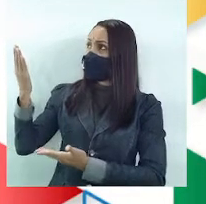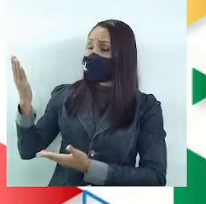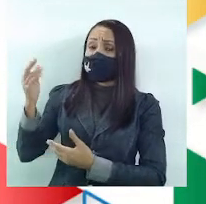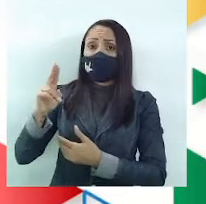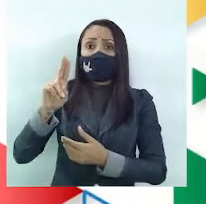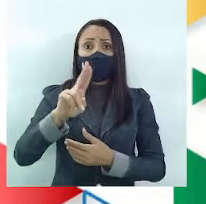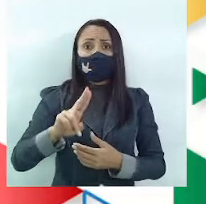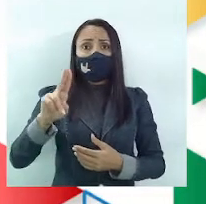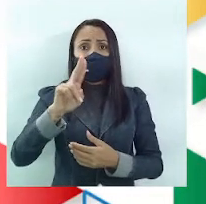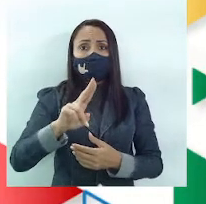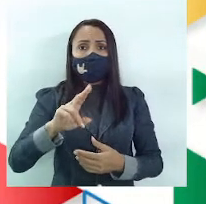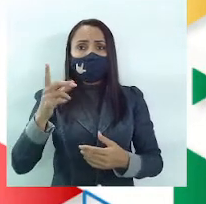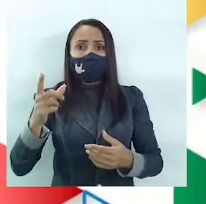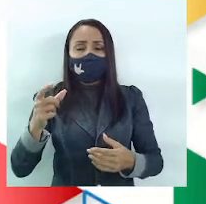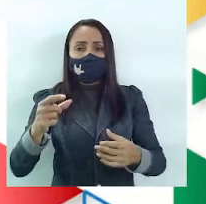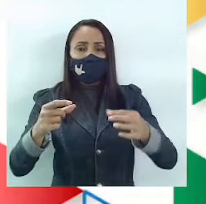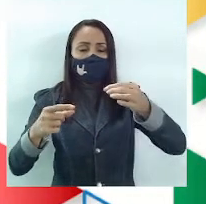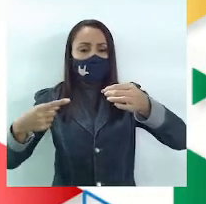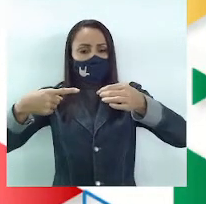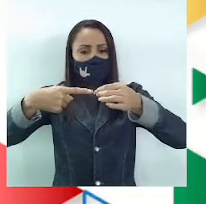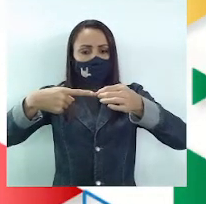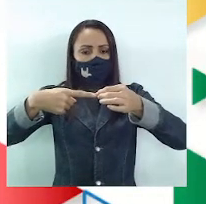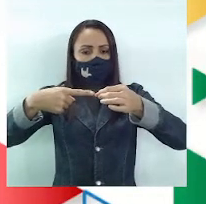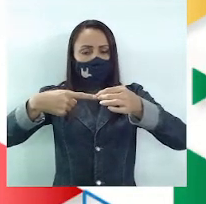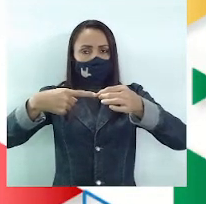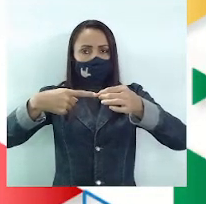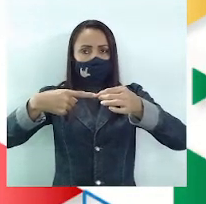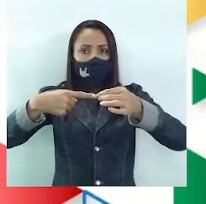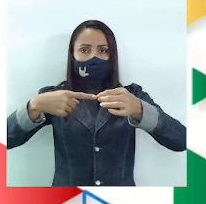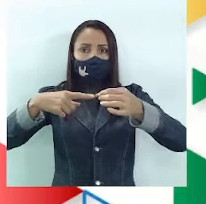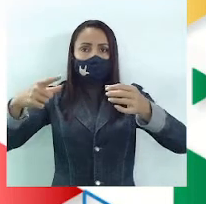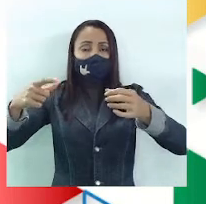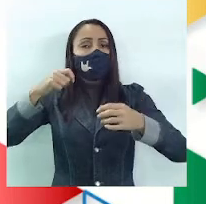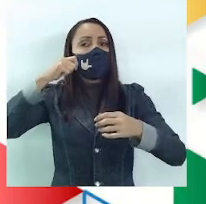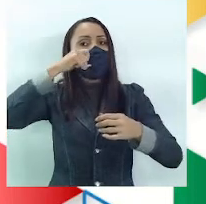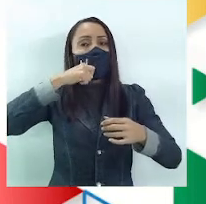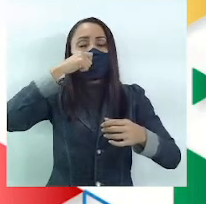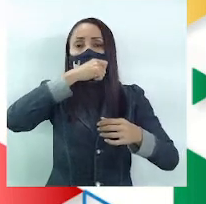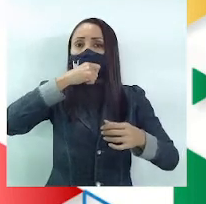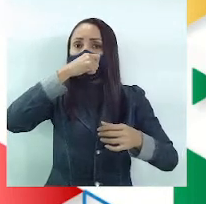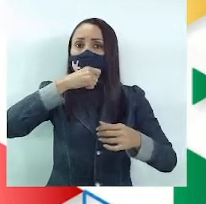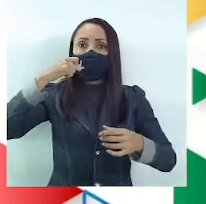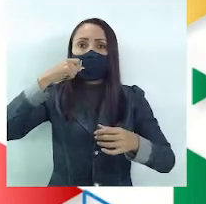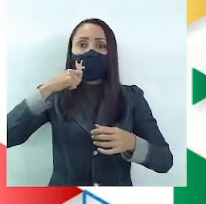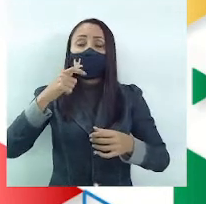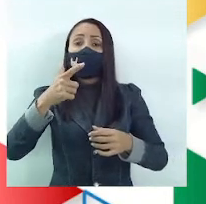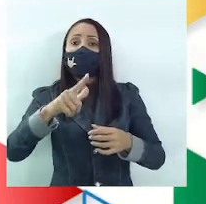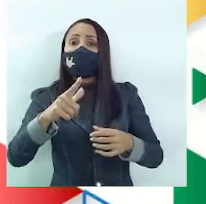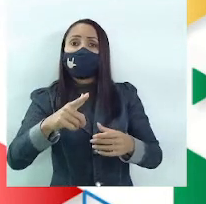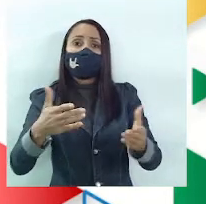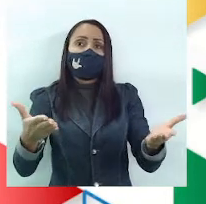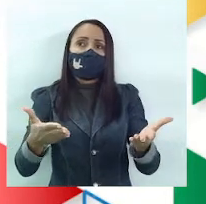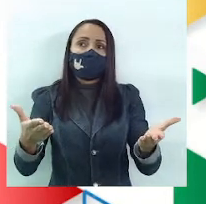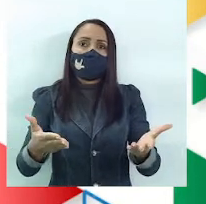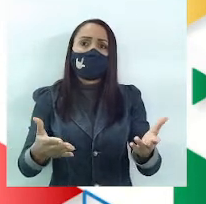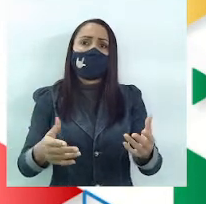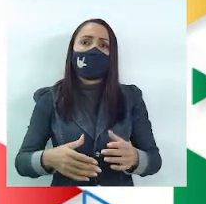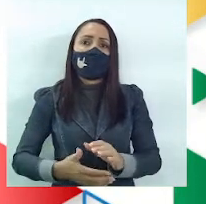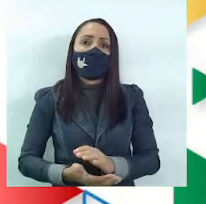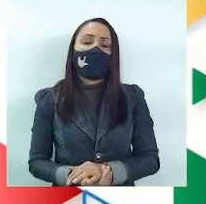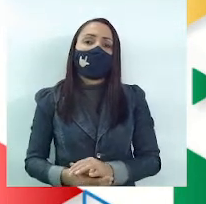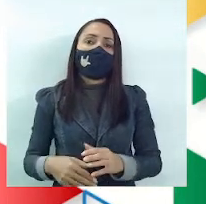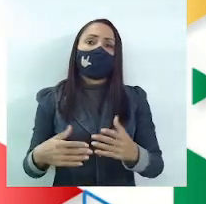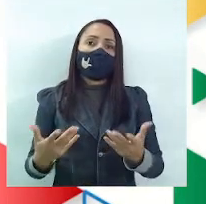de cabeça pequena, cabo reto e cerdas macias. E você não tem hoje em dia, se fala assim muito, assim, fazendo